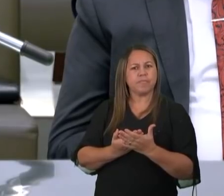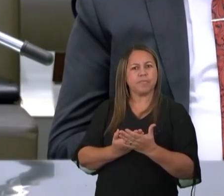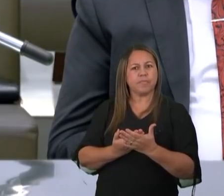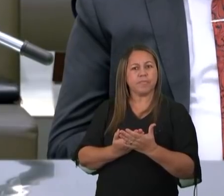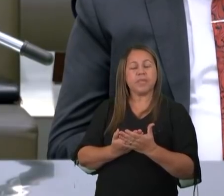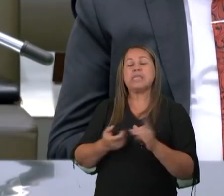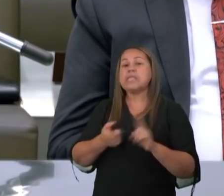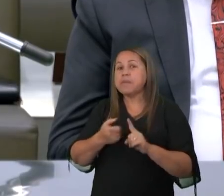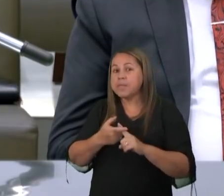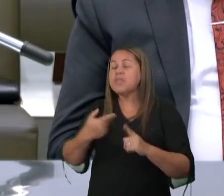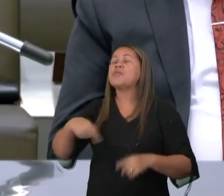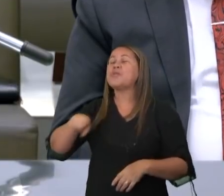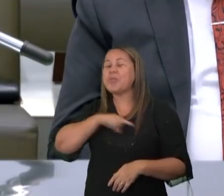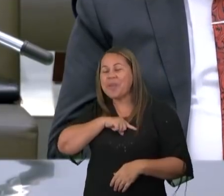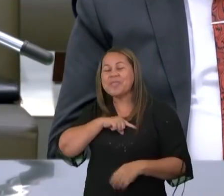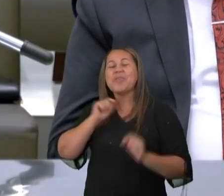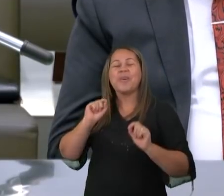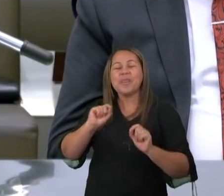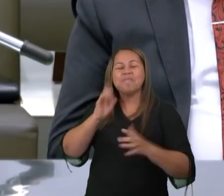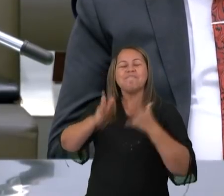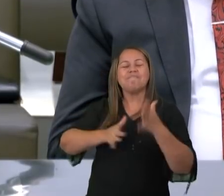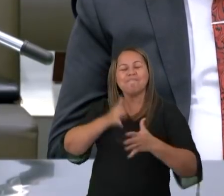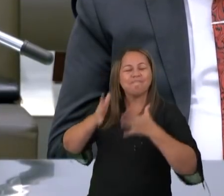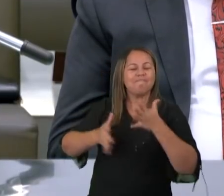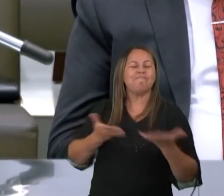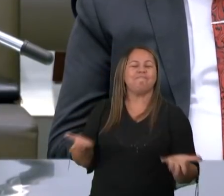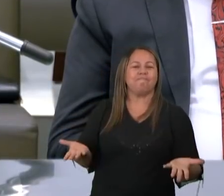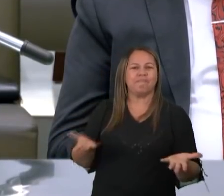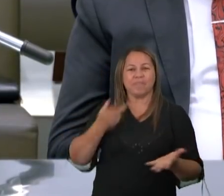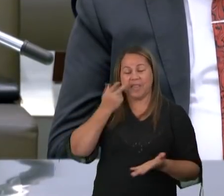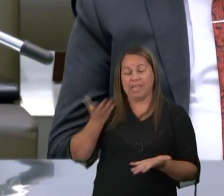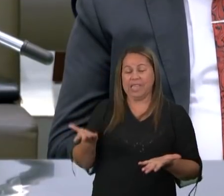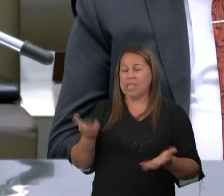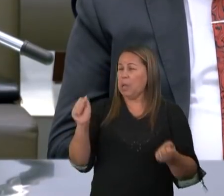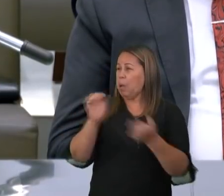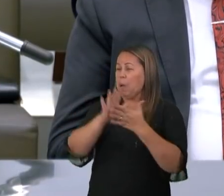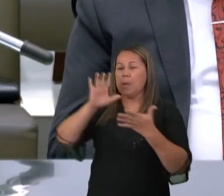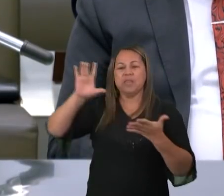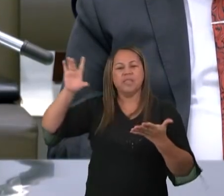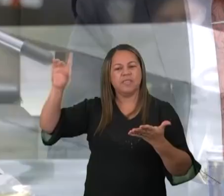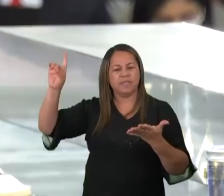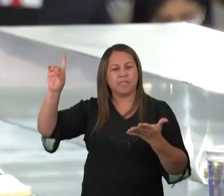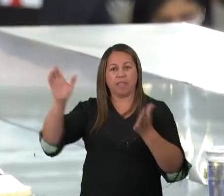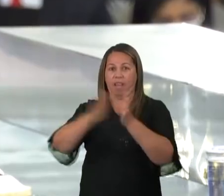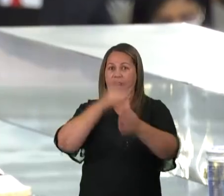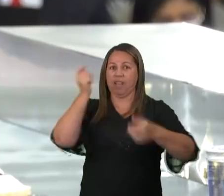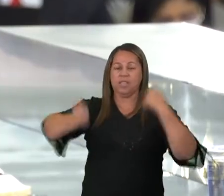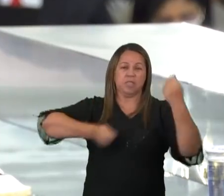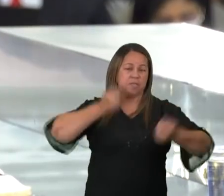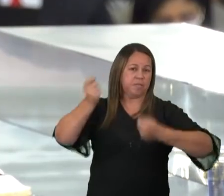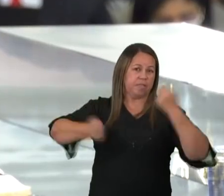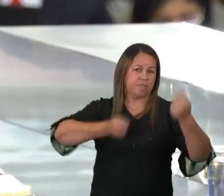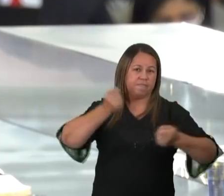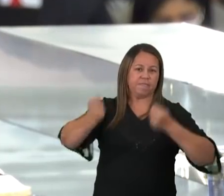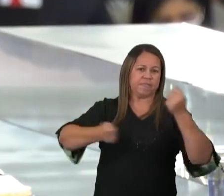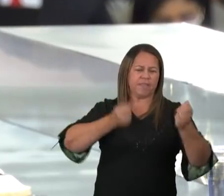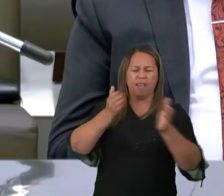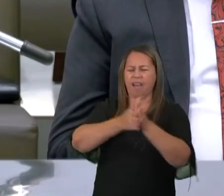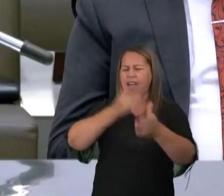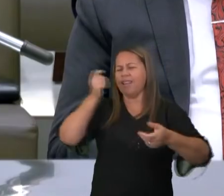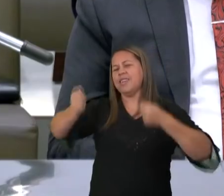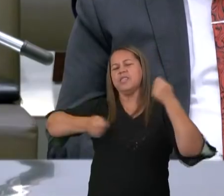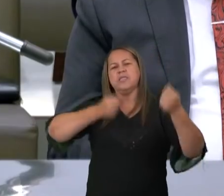isso também o quê? Falamos. Glória a Deus. Aleluia. Aleluia. Aleluia.